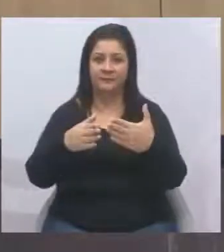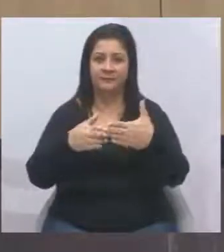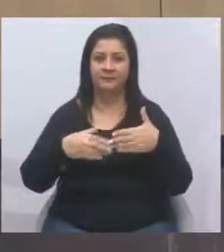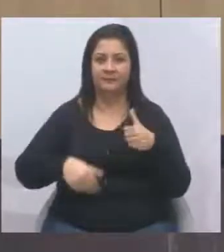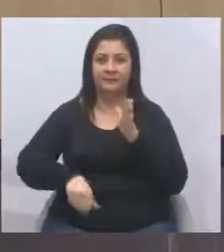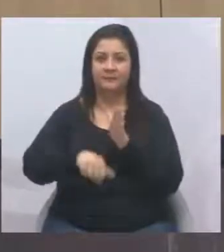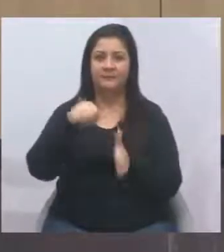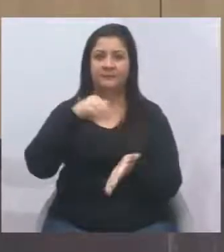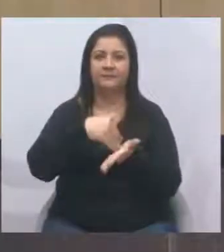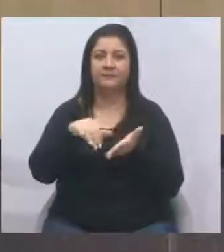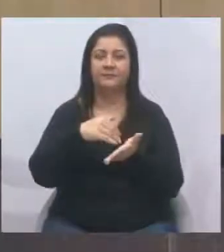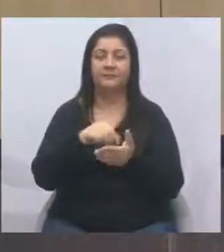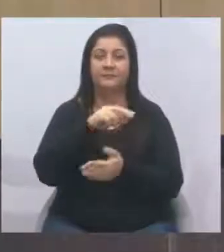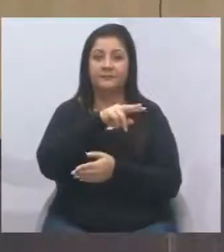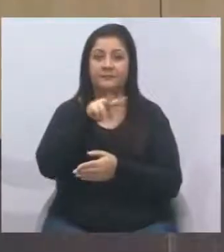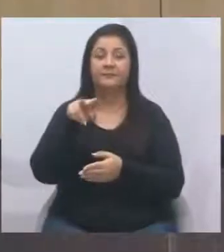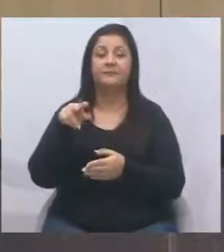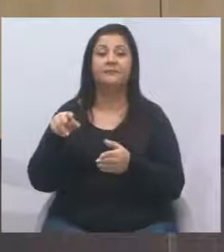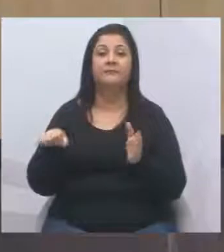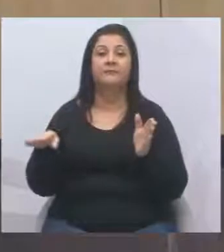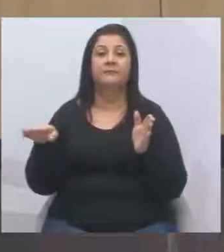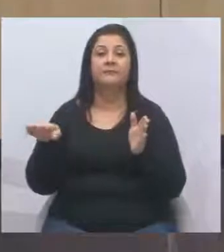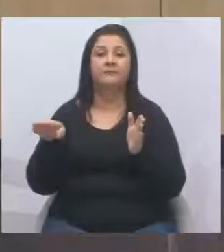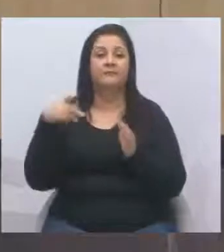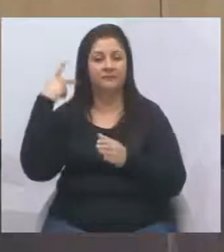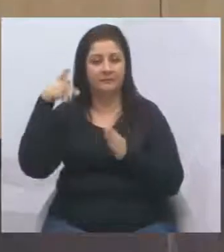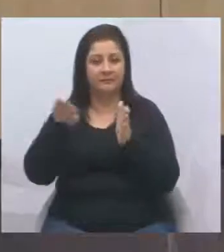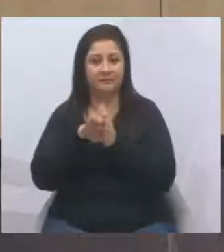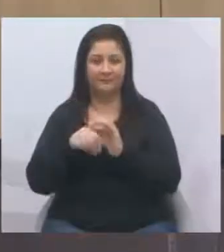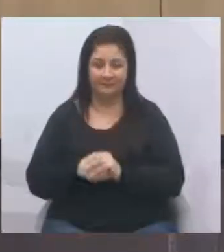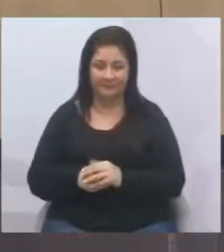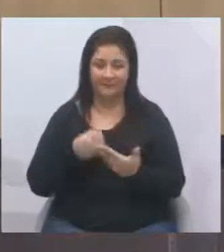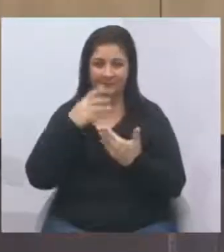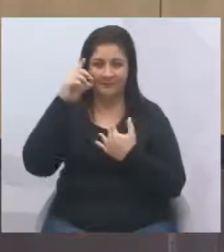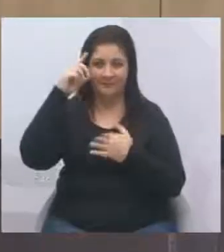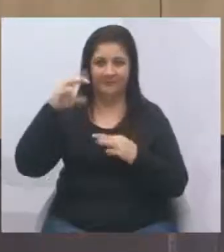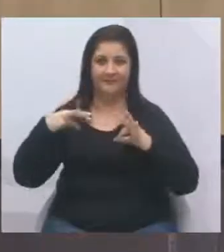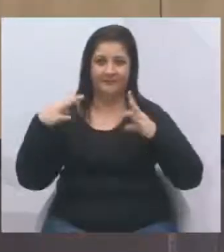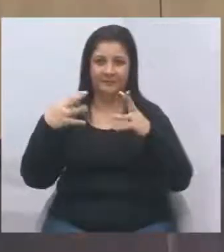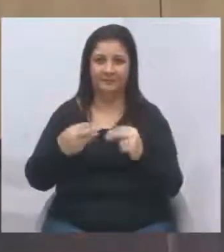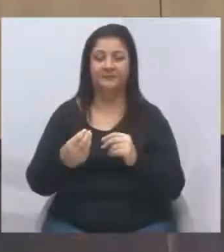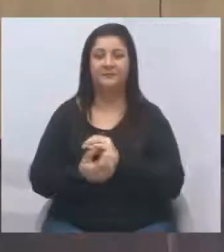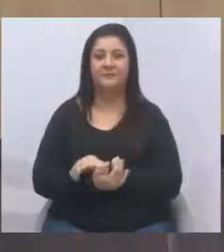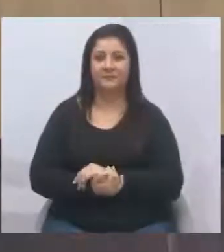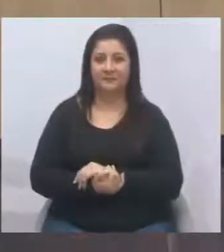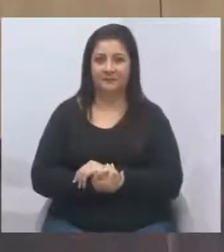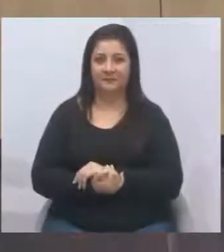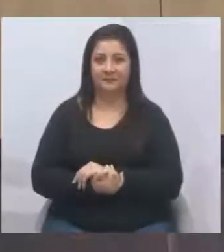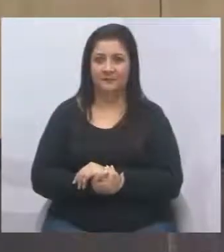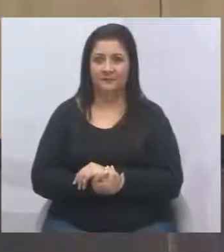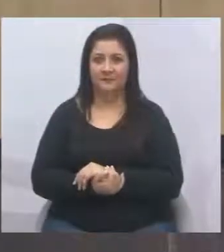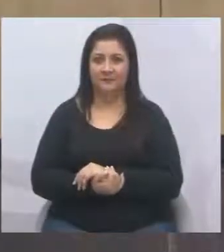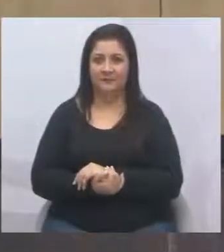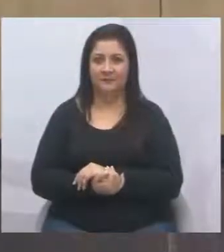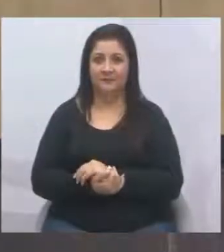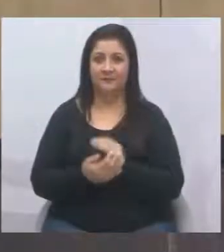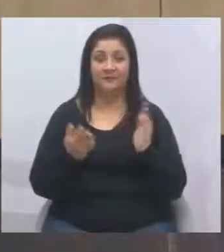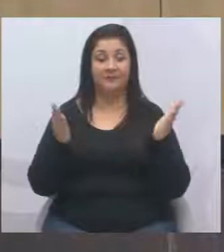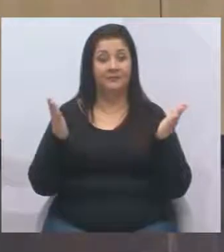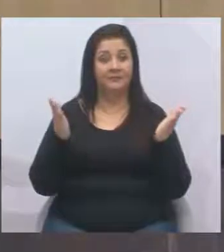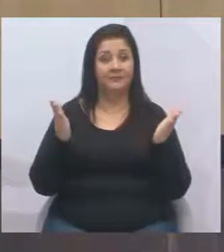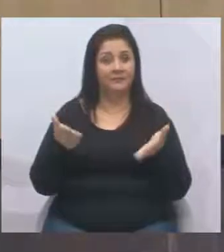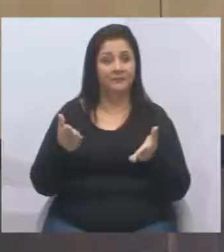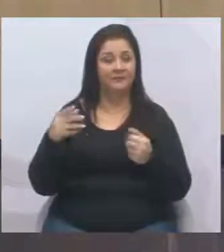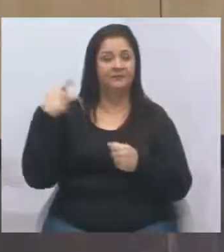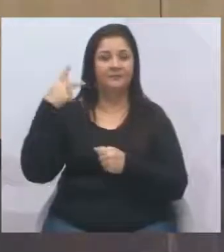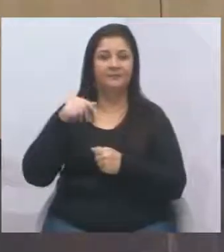secretário que faça a verificação de presença. Bom dia a todos os presentes. Estão presentes o